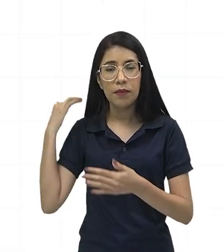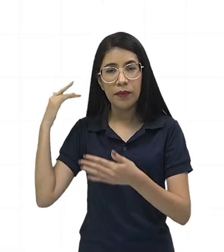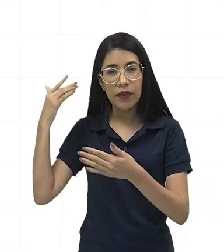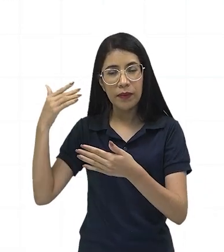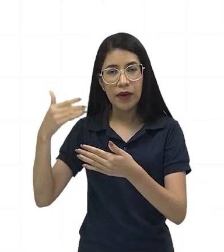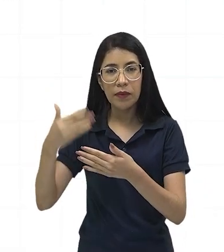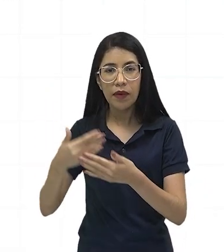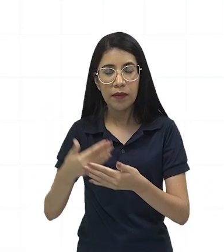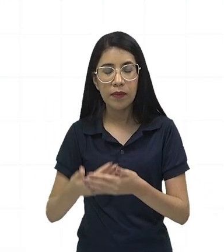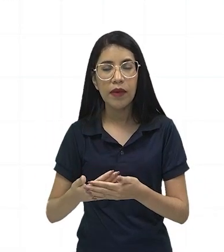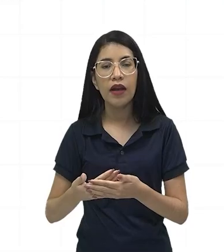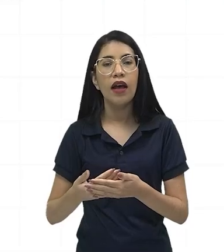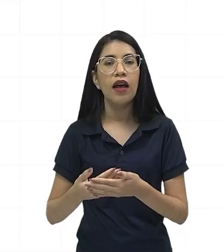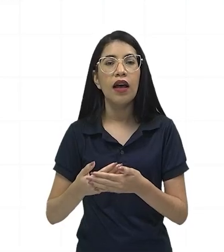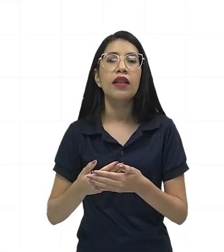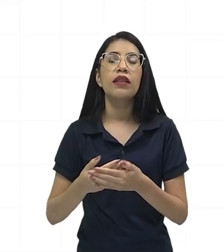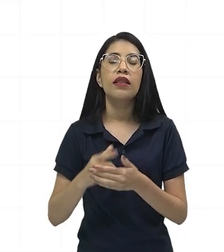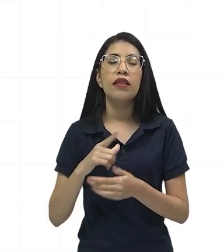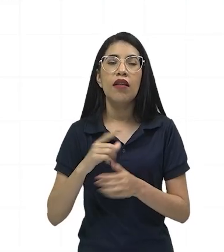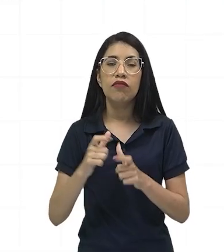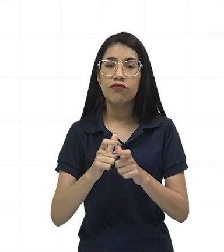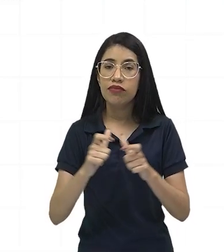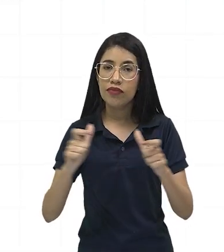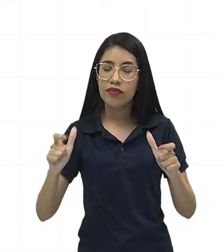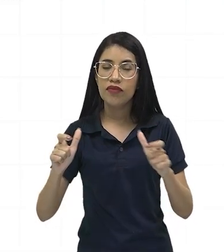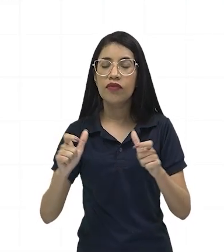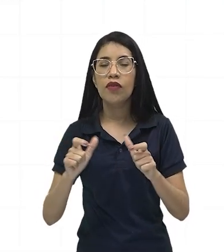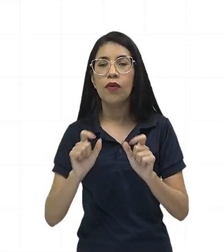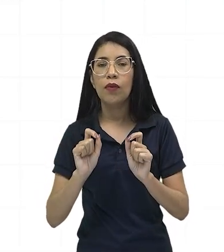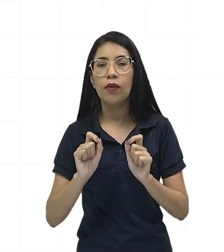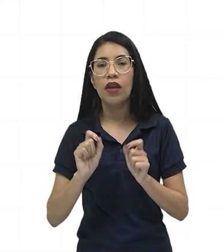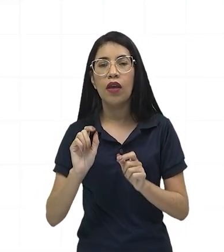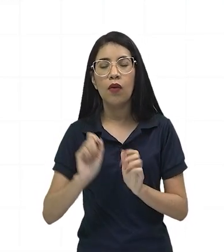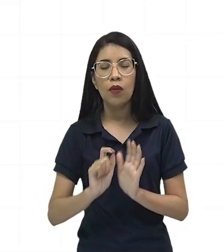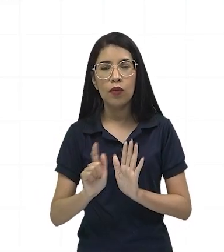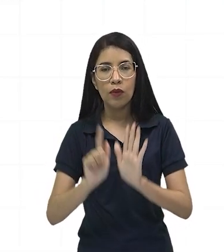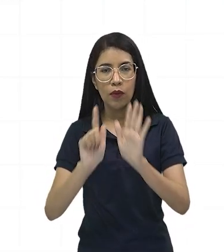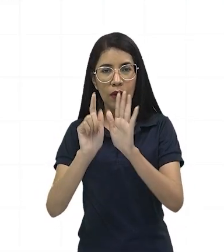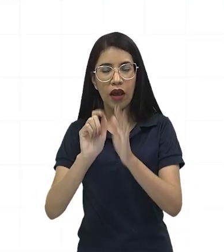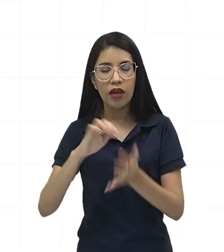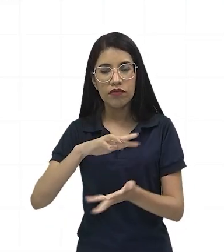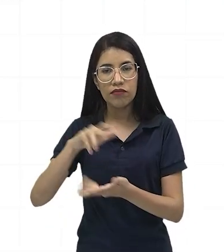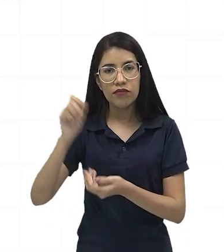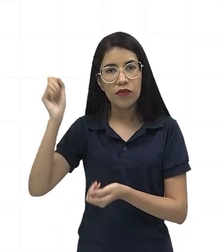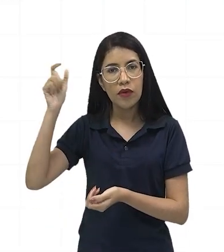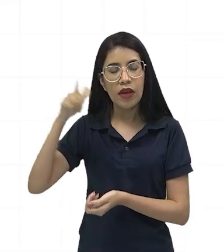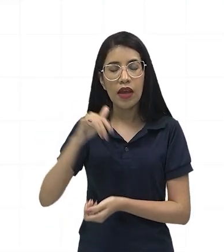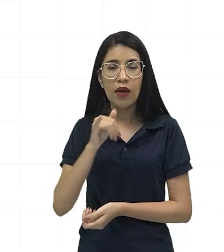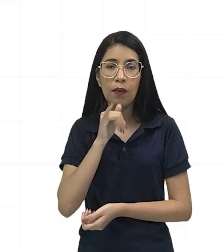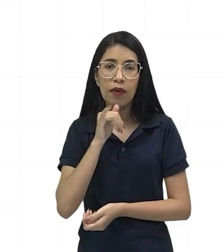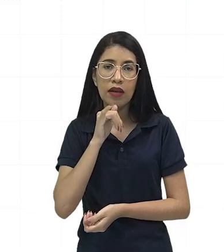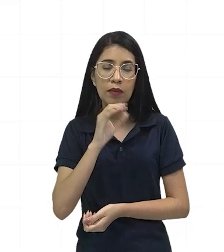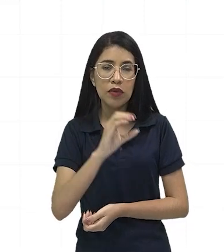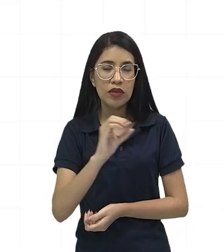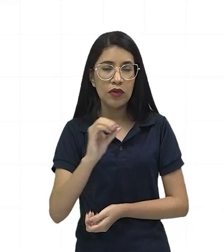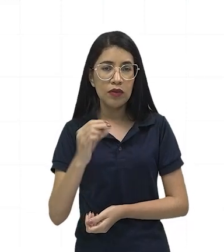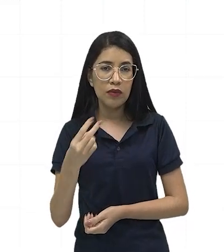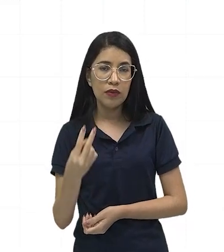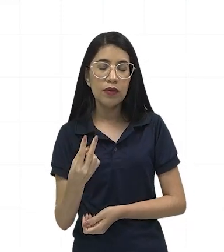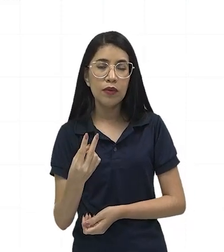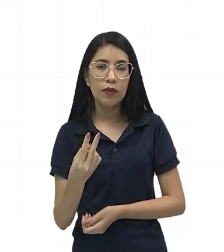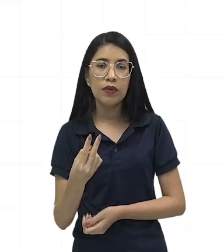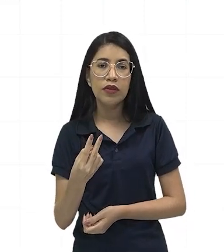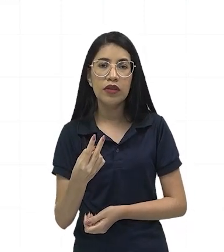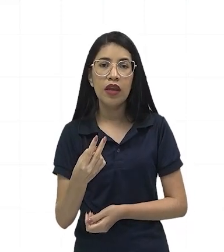anos aumentou suas emissões de gases do efeito estufa, como o gás carbônico. Então, o CO2